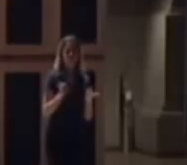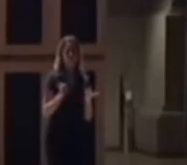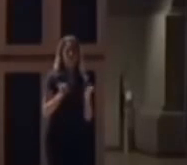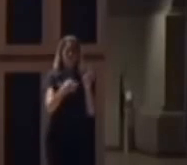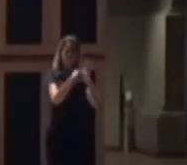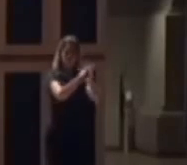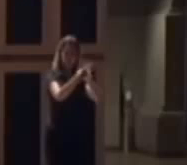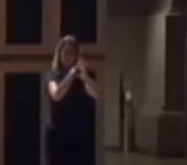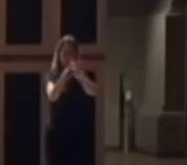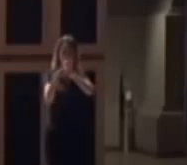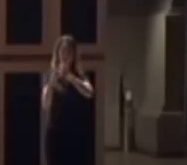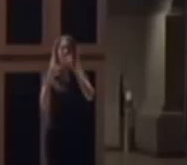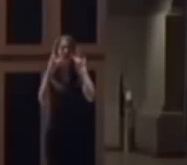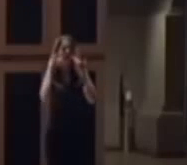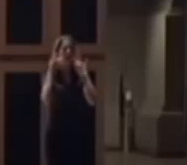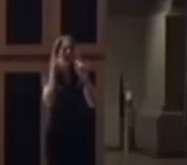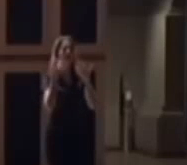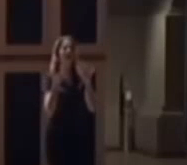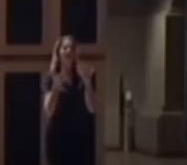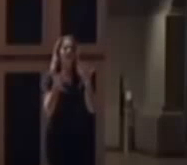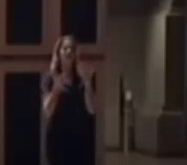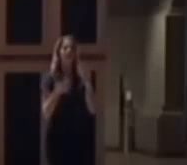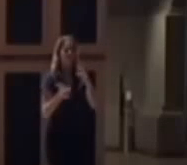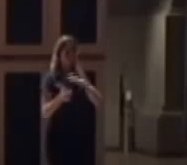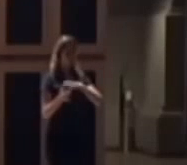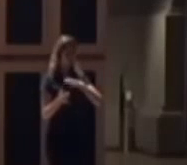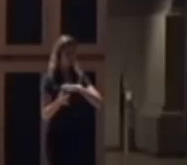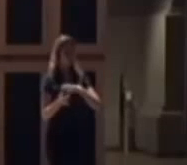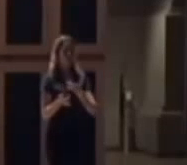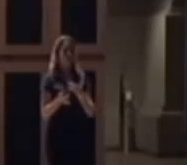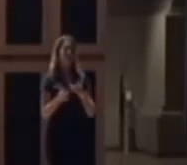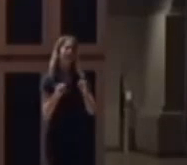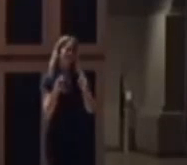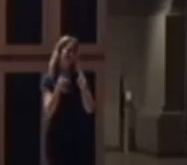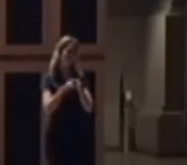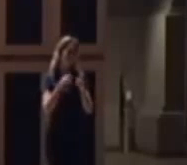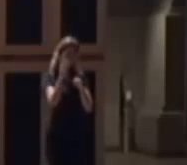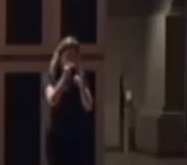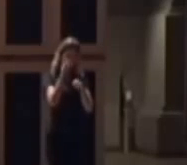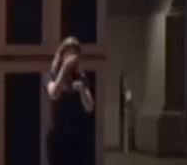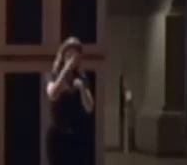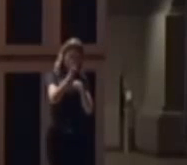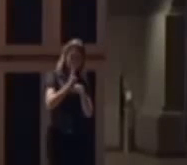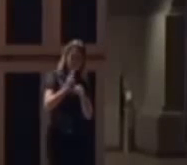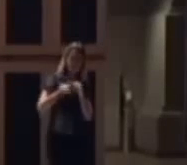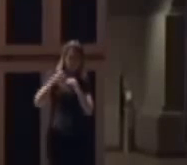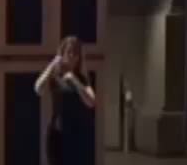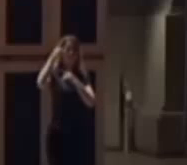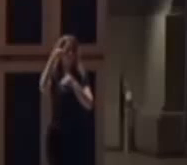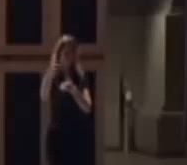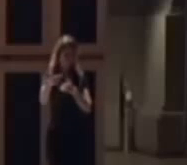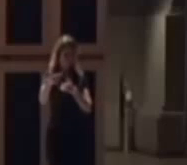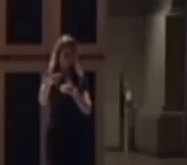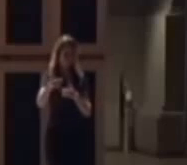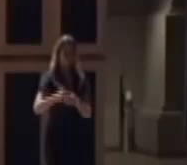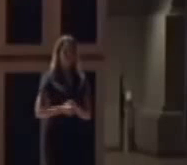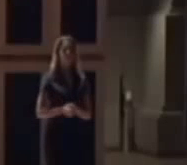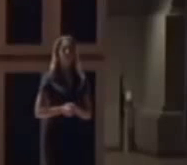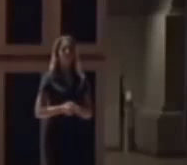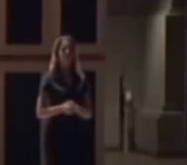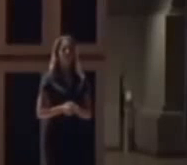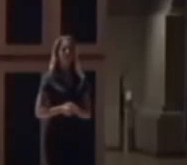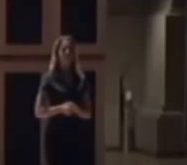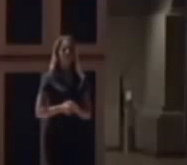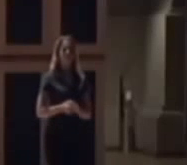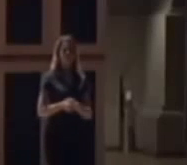parcerias com o Teatro Municipal e com outras instituições no país e fora do país. Então, são